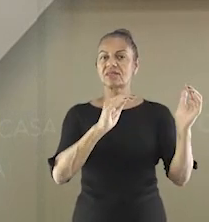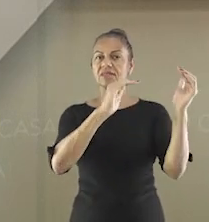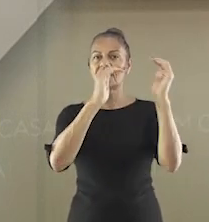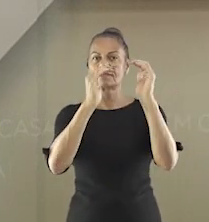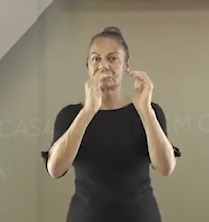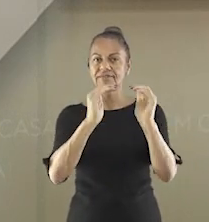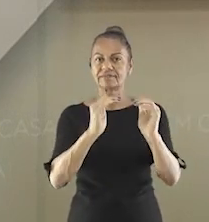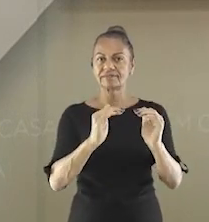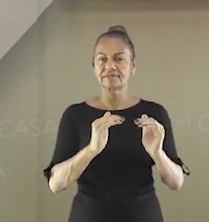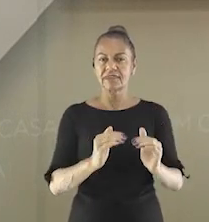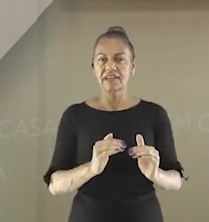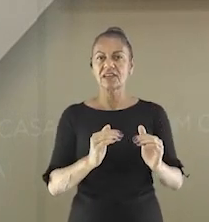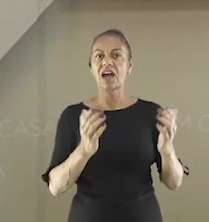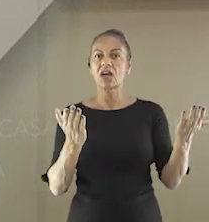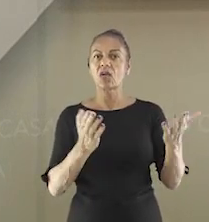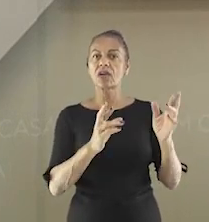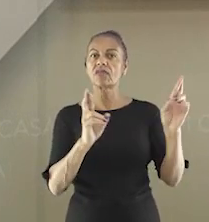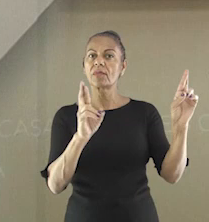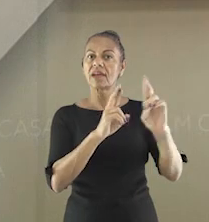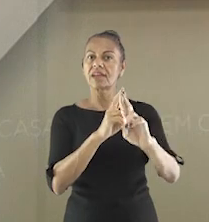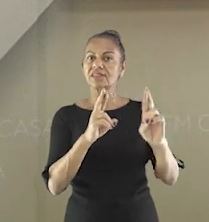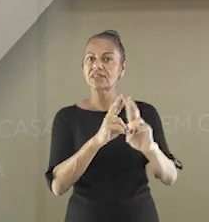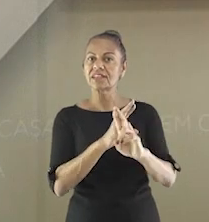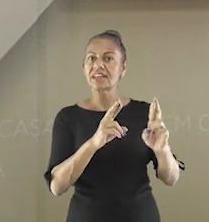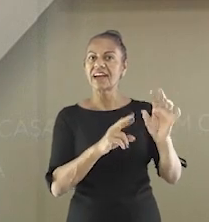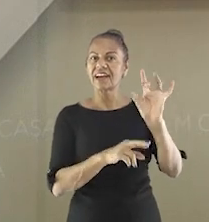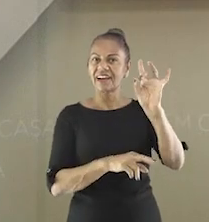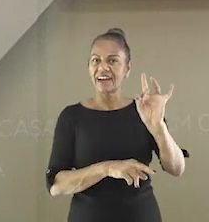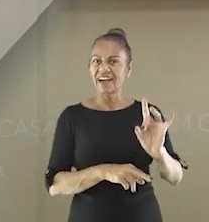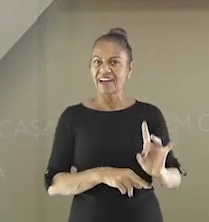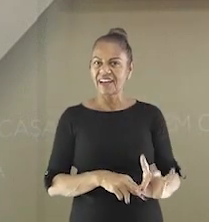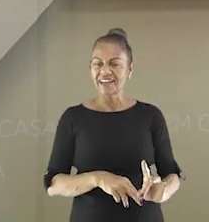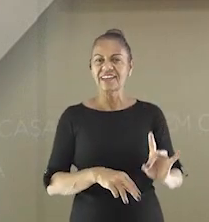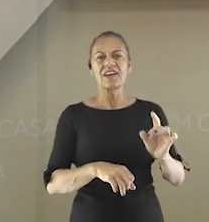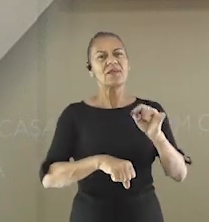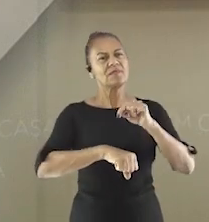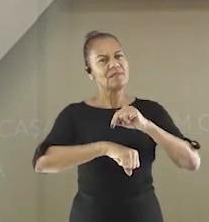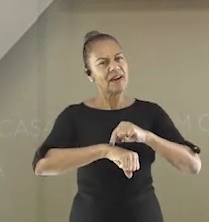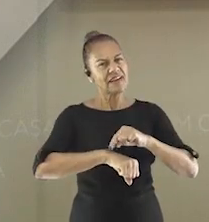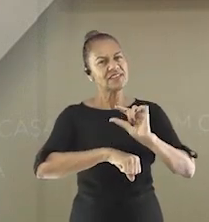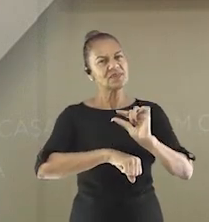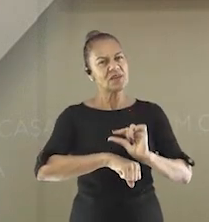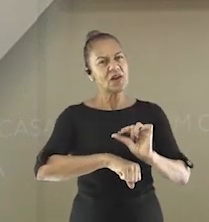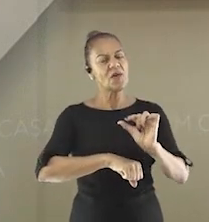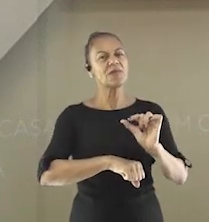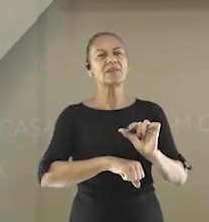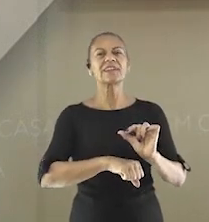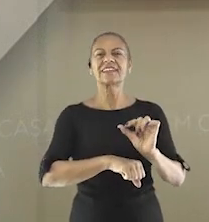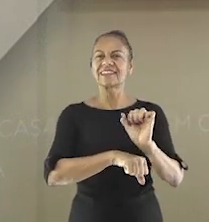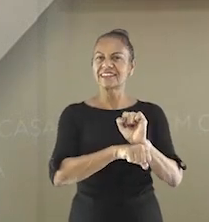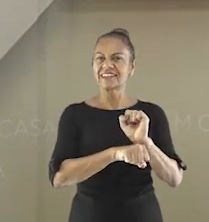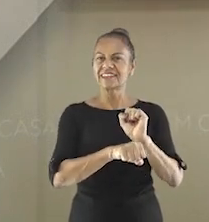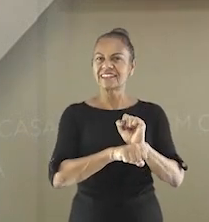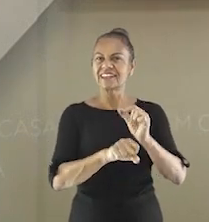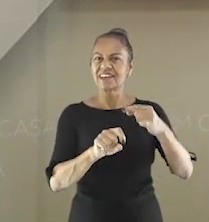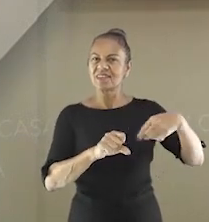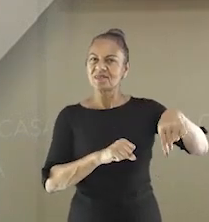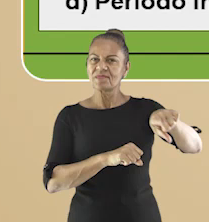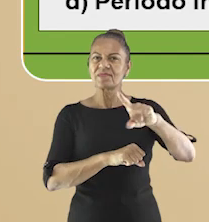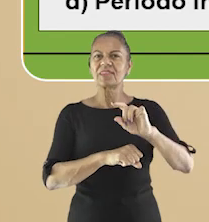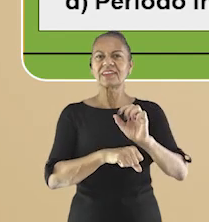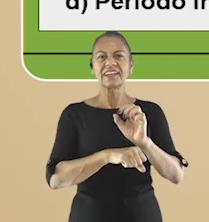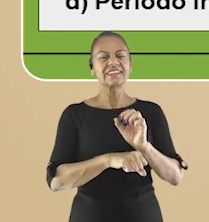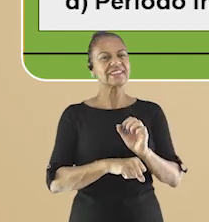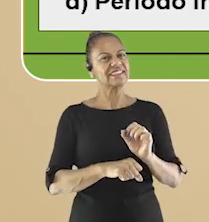gente vai fazer é relacionar cada um deles. Tudo bem? Vou dar um tempinho para que vocês pensem sobre a resposta e corrigiremos em seguida. Valendo!